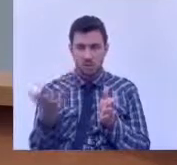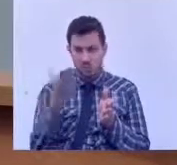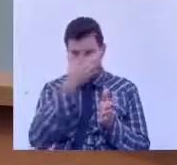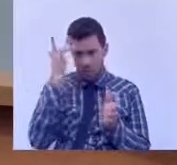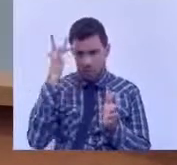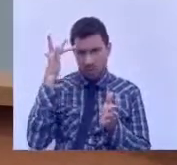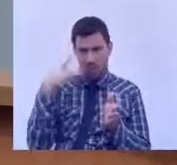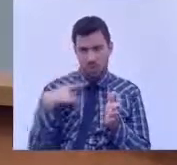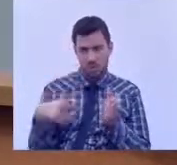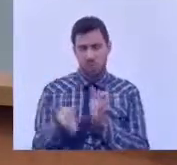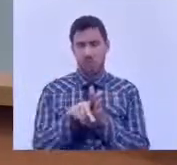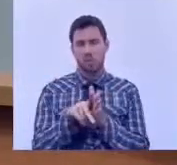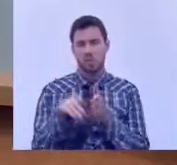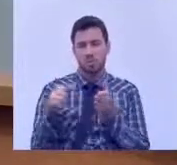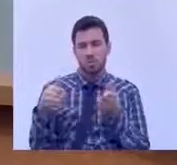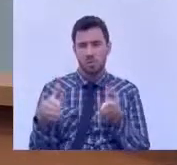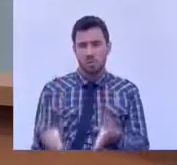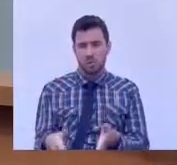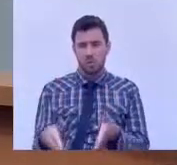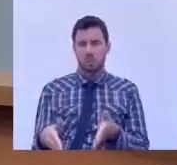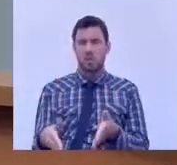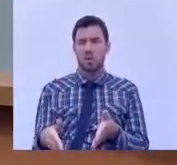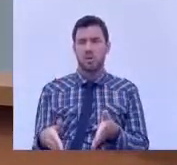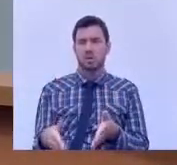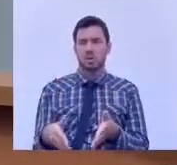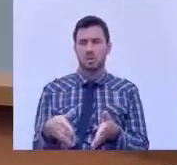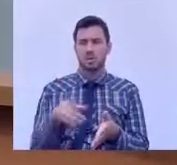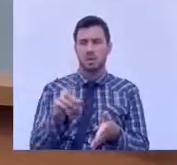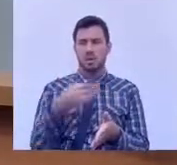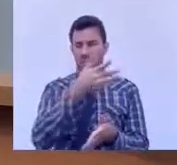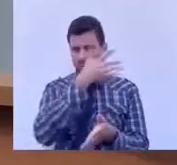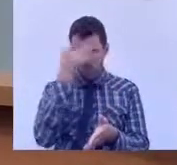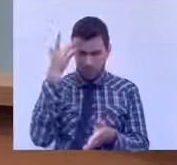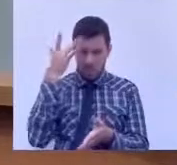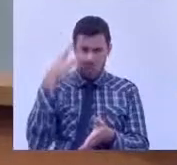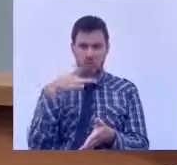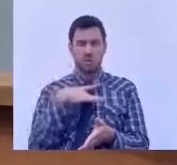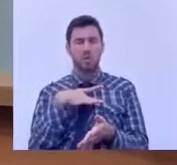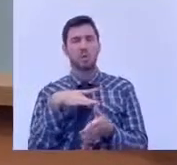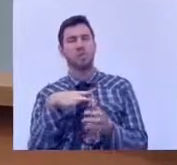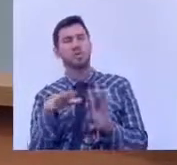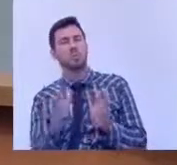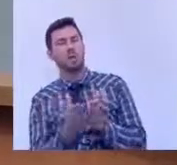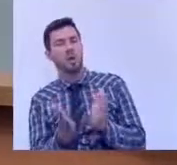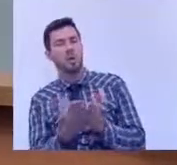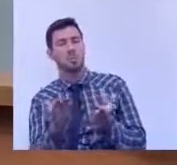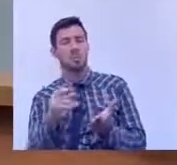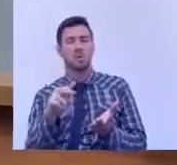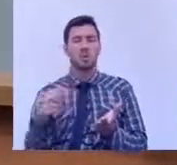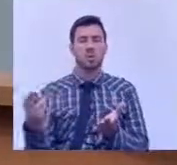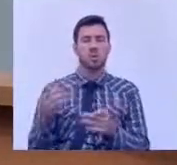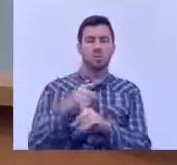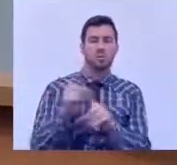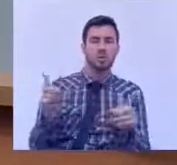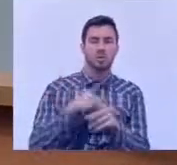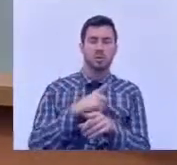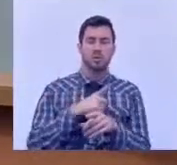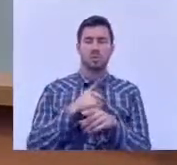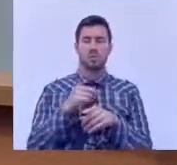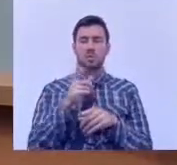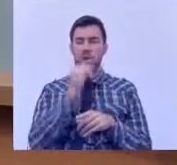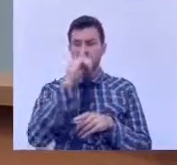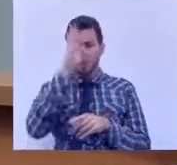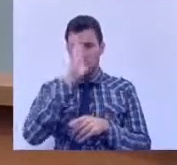está enterrando, está velando um ente querido, se ele é humilde ou não, se ele tem direito à gratuidade ou